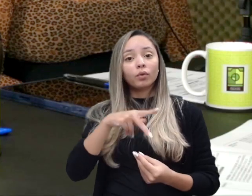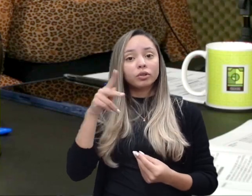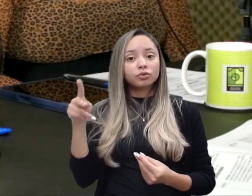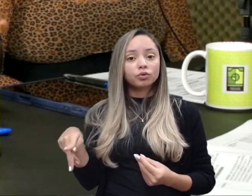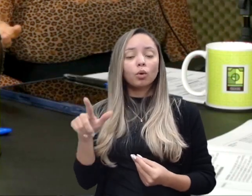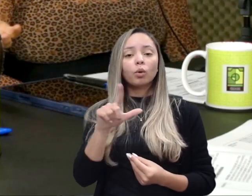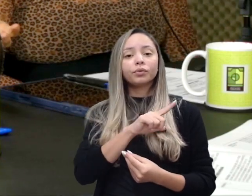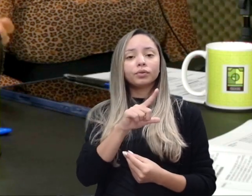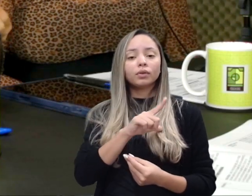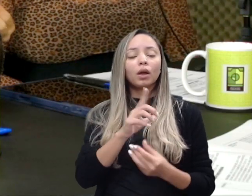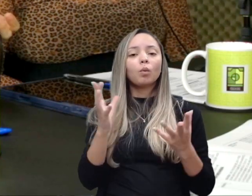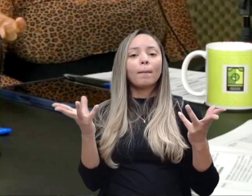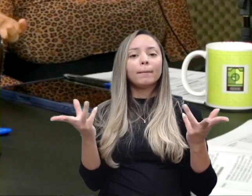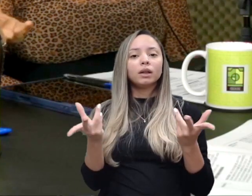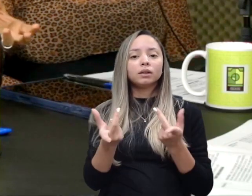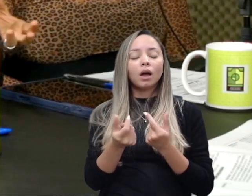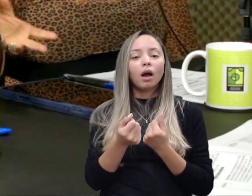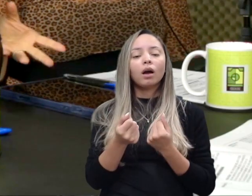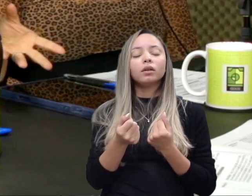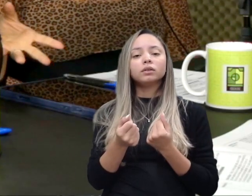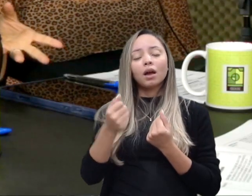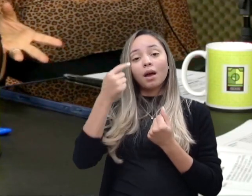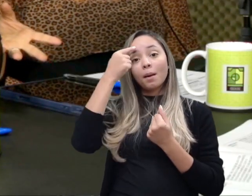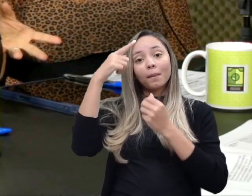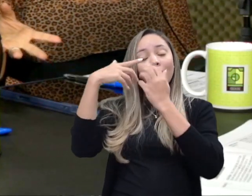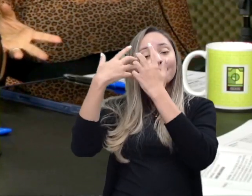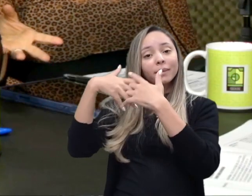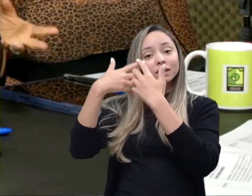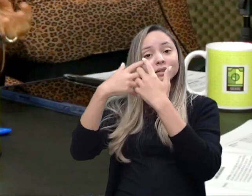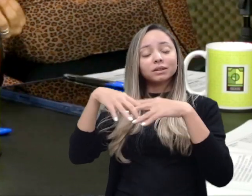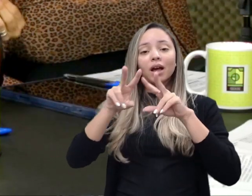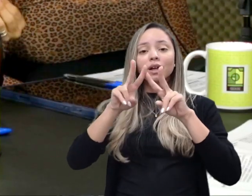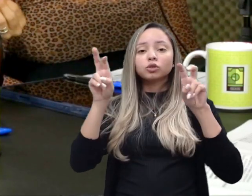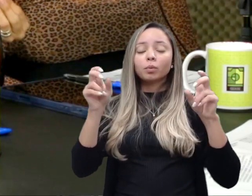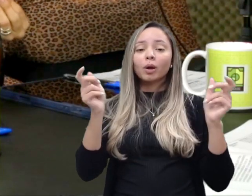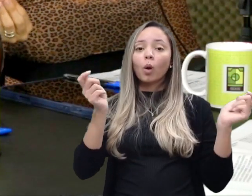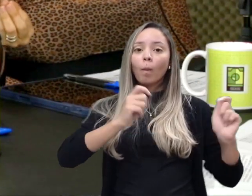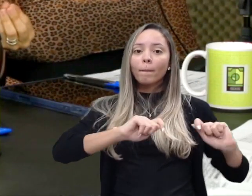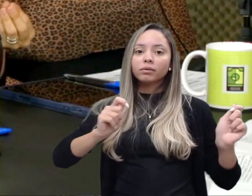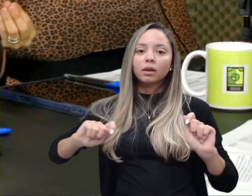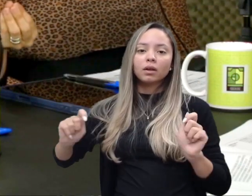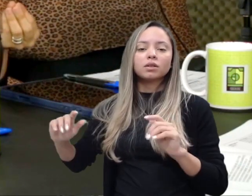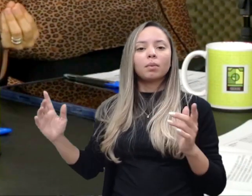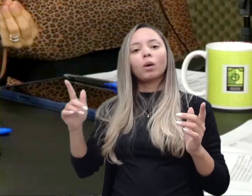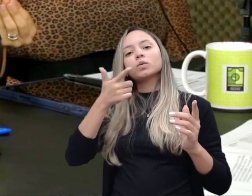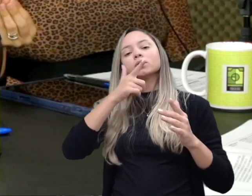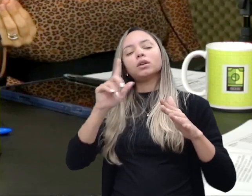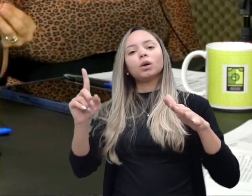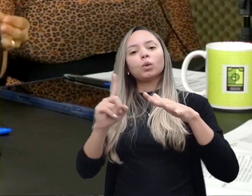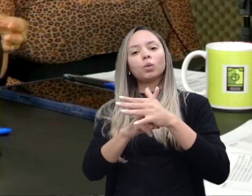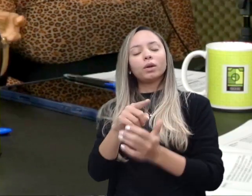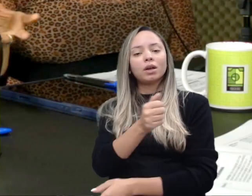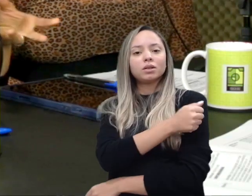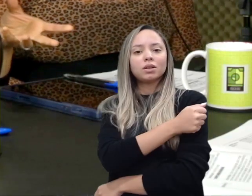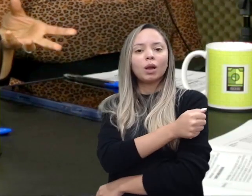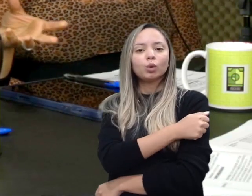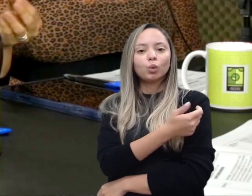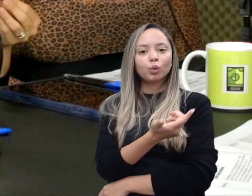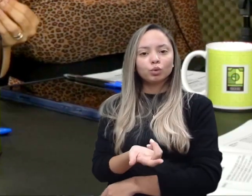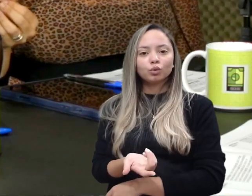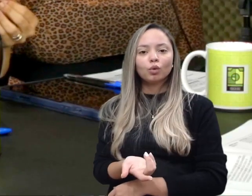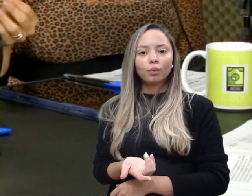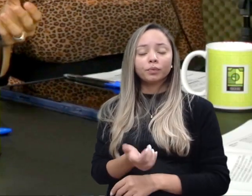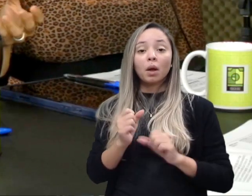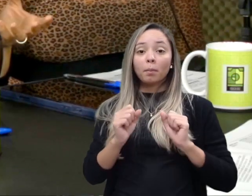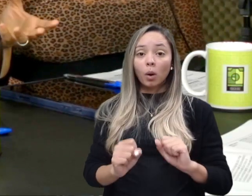uma habilidade para pensar nessas competências, para incluir aquele aluno que não tem uma condição, seja